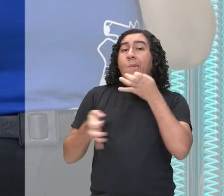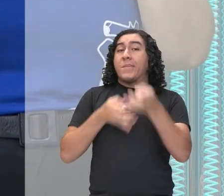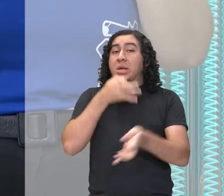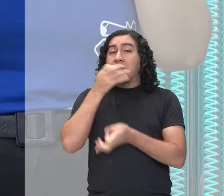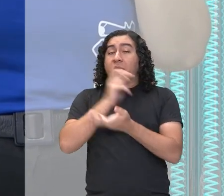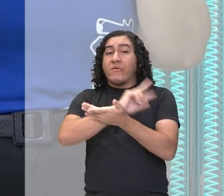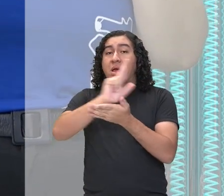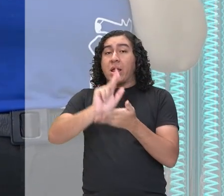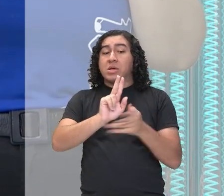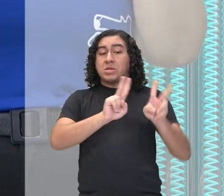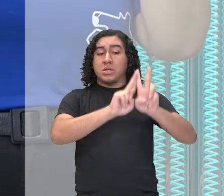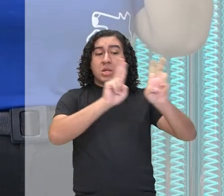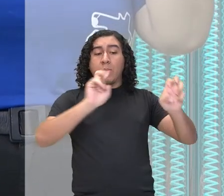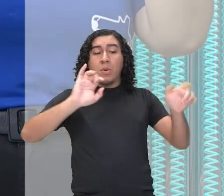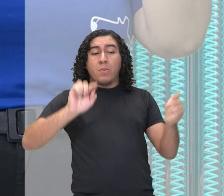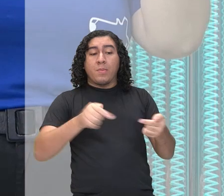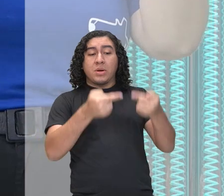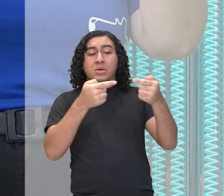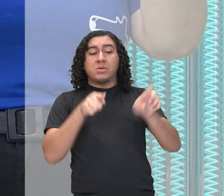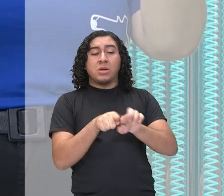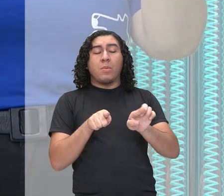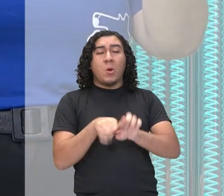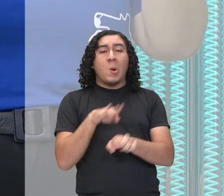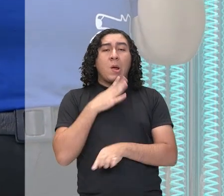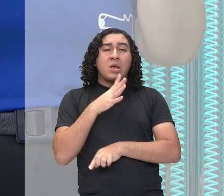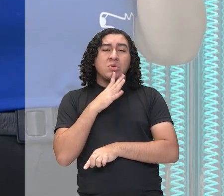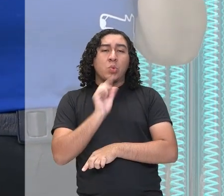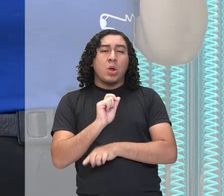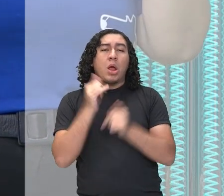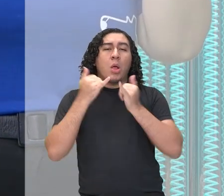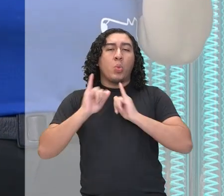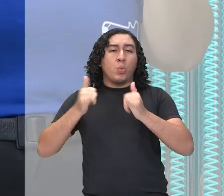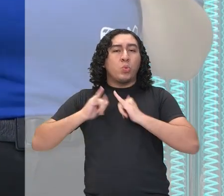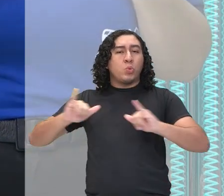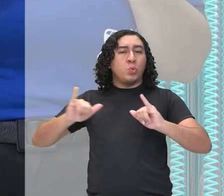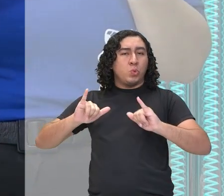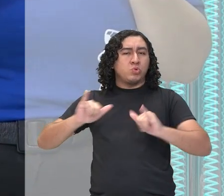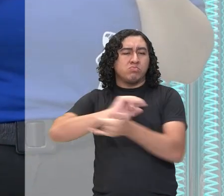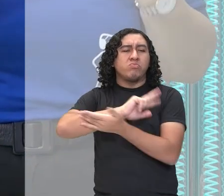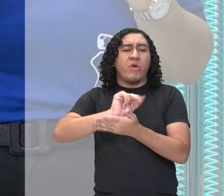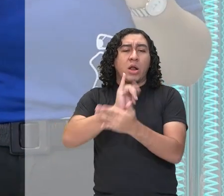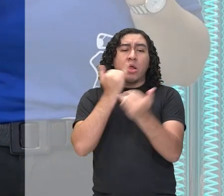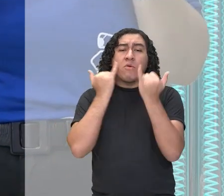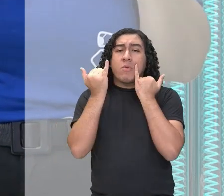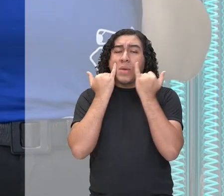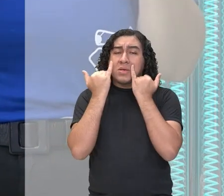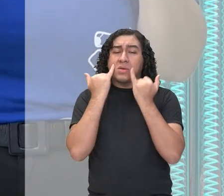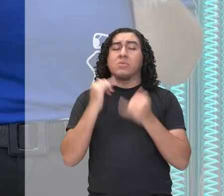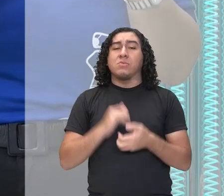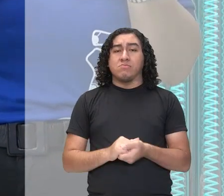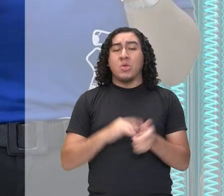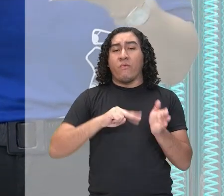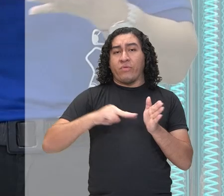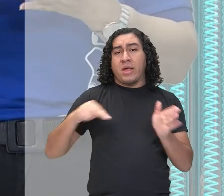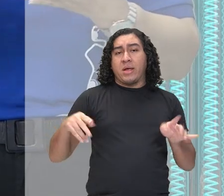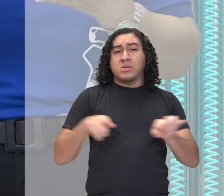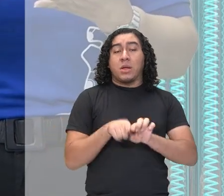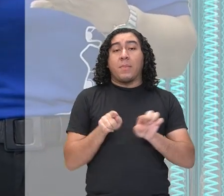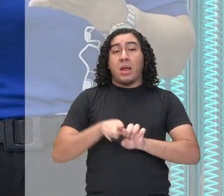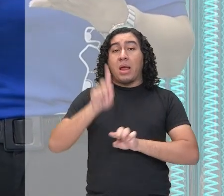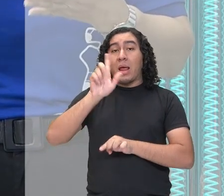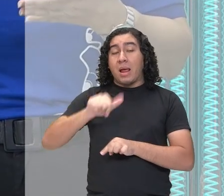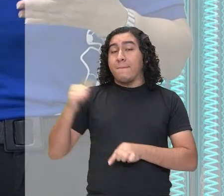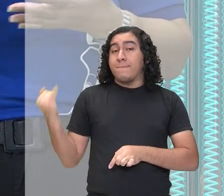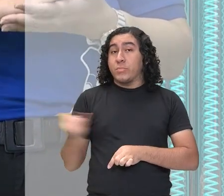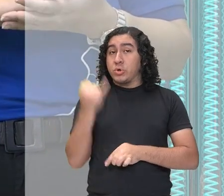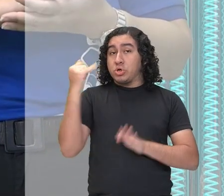sobre os temas, conheçam anúncios, conheçam informações e notícias que são relevantes para